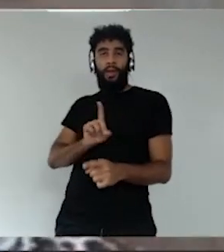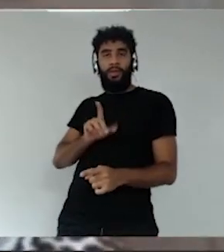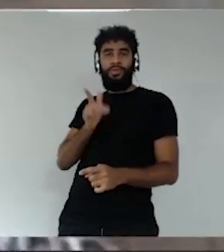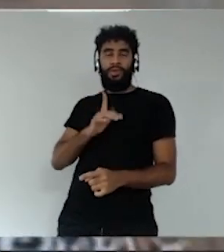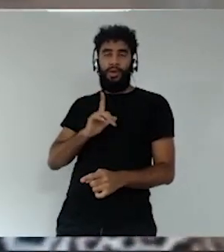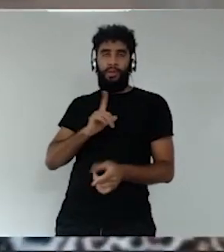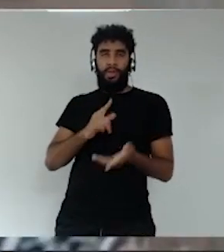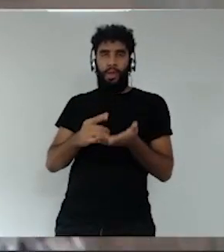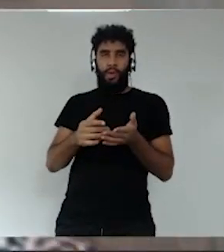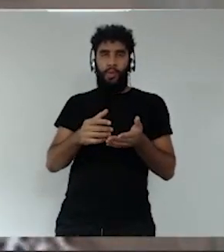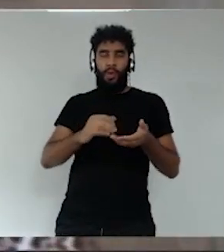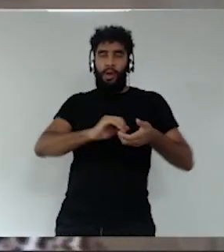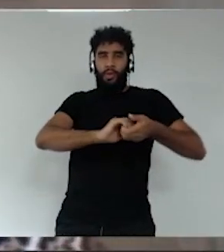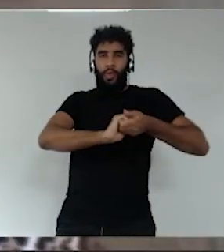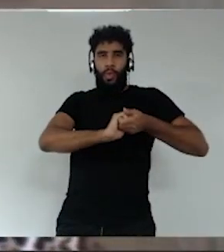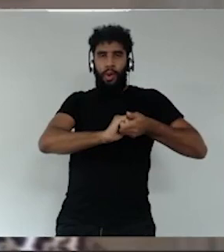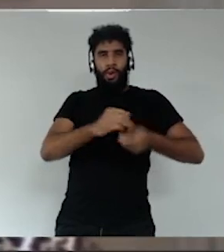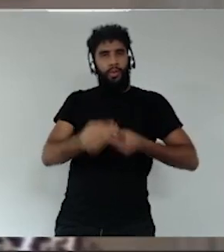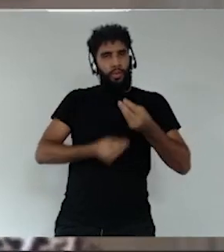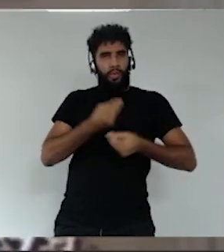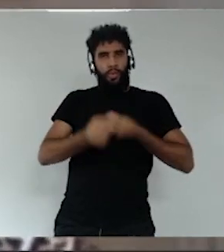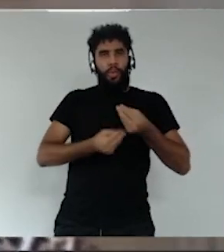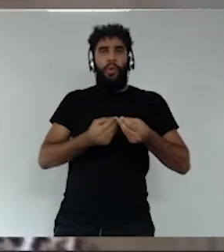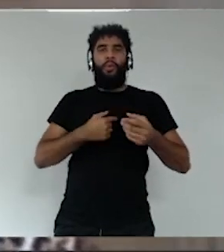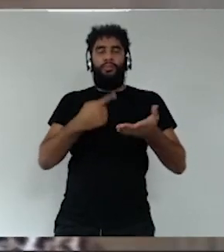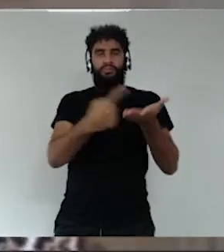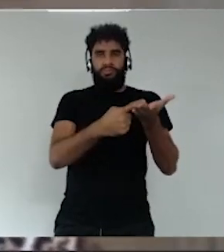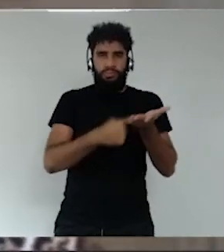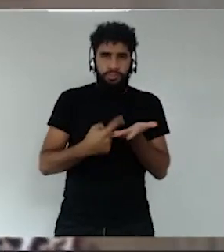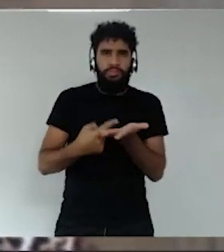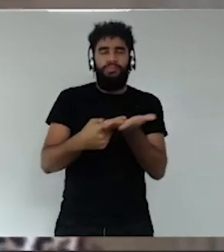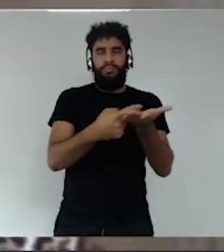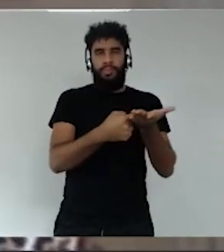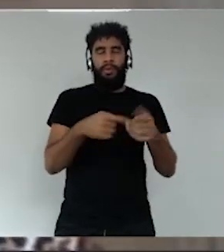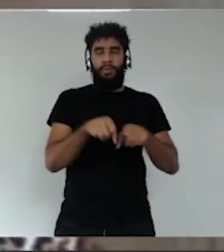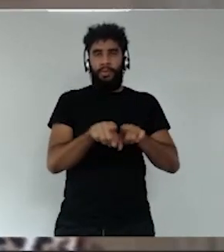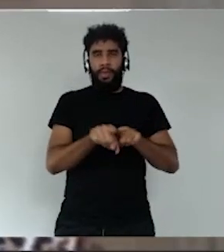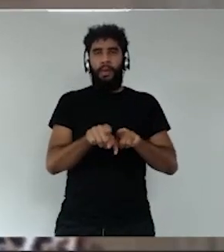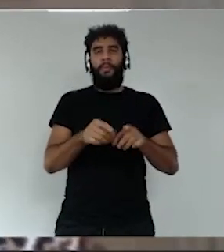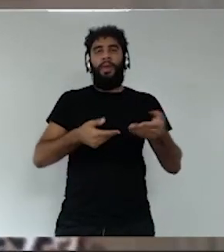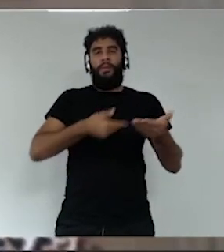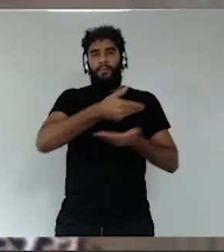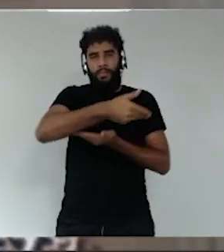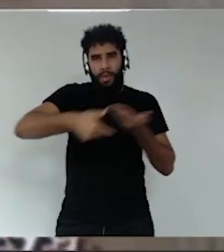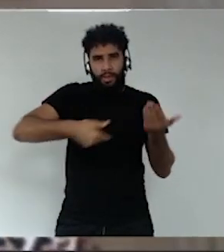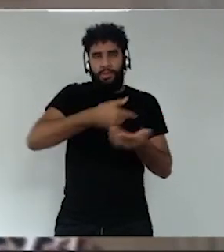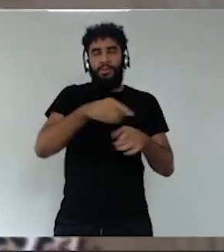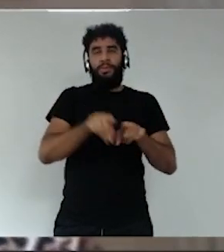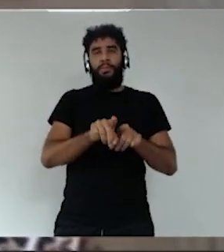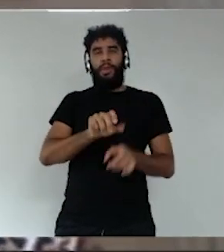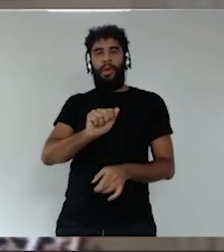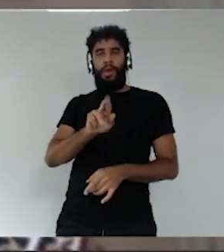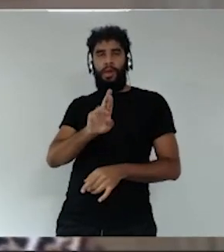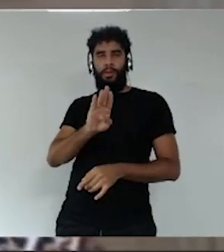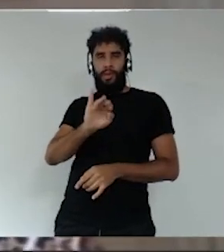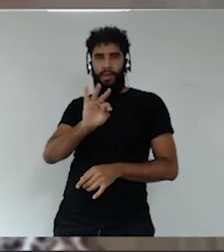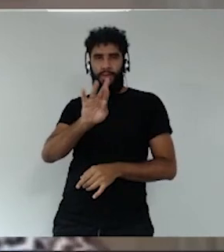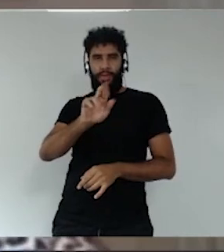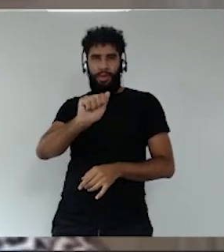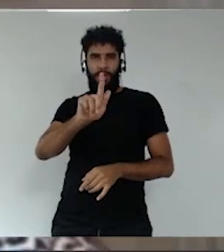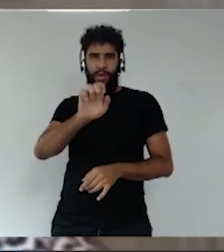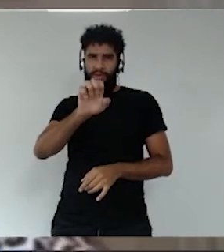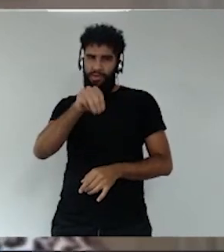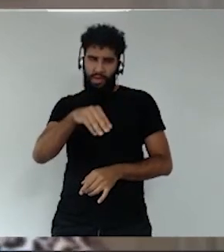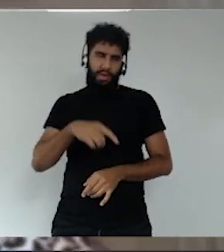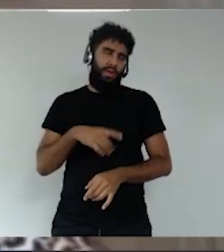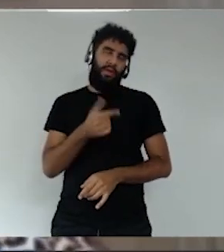resolver seus conflitos através de mecanismos consensuais, como a conciliação, a mediação, a arbitragem e tantos outros, né? Que